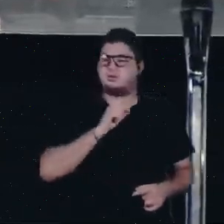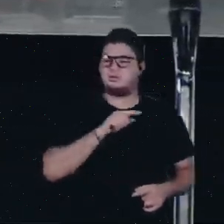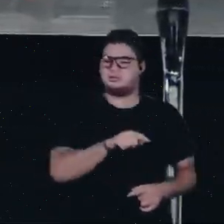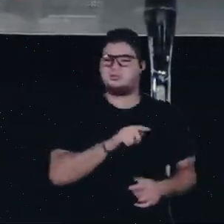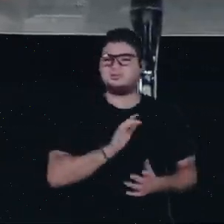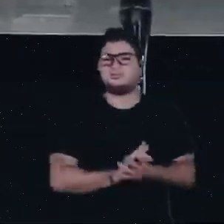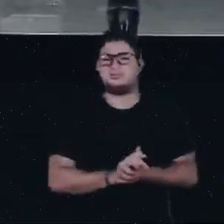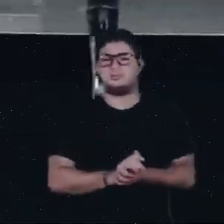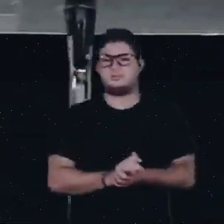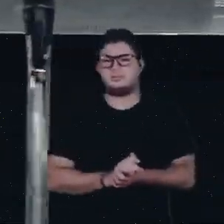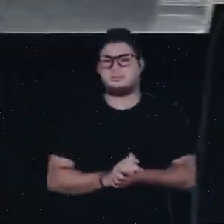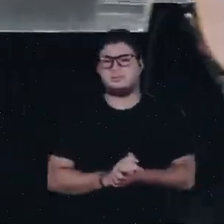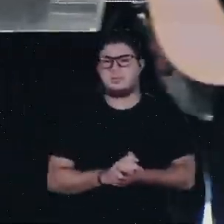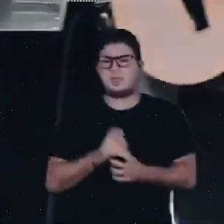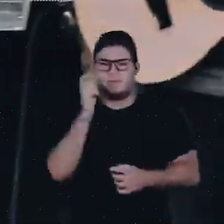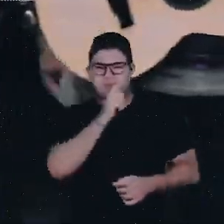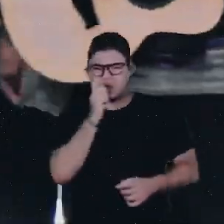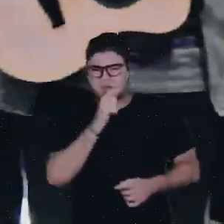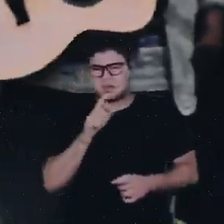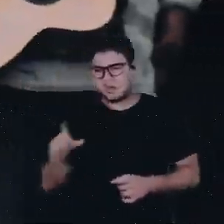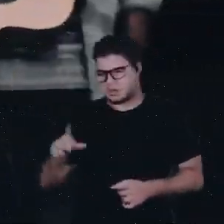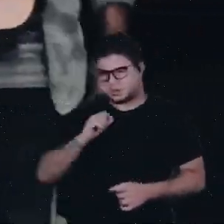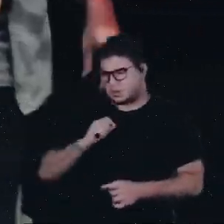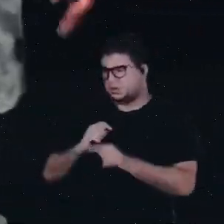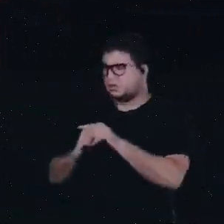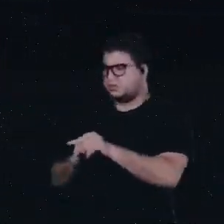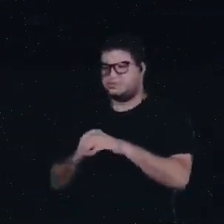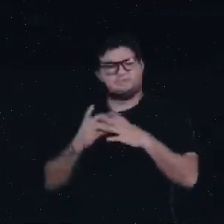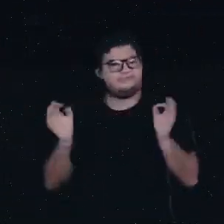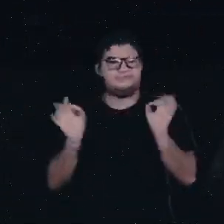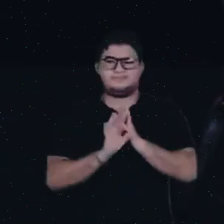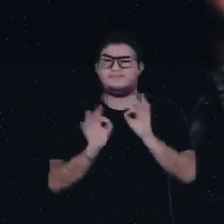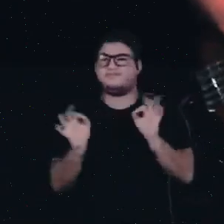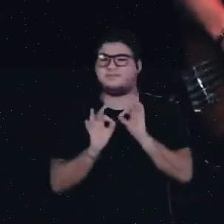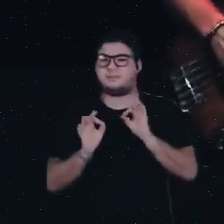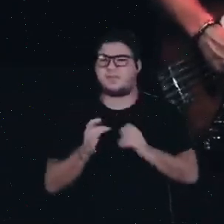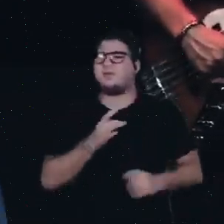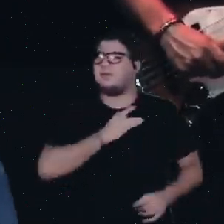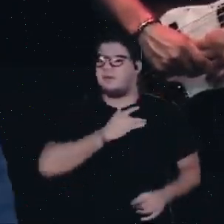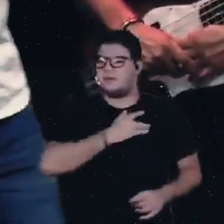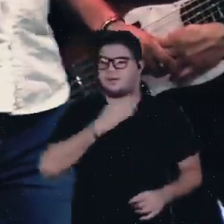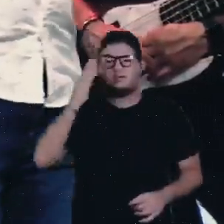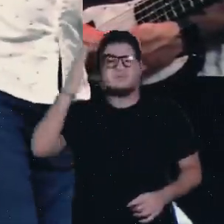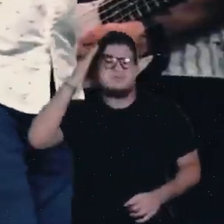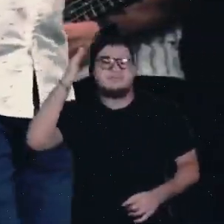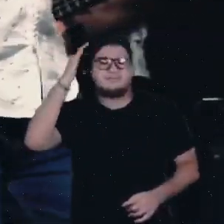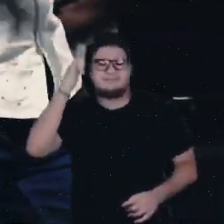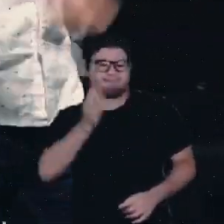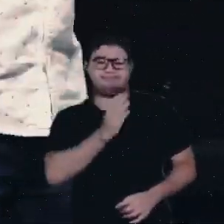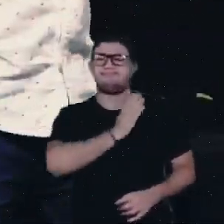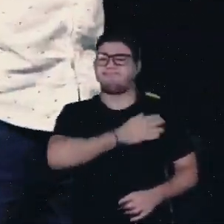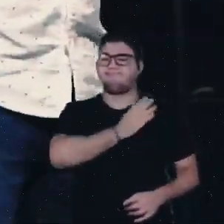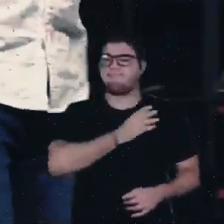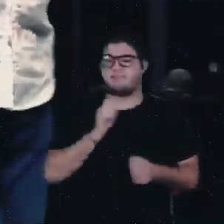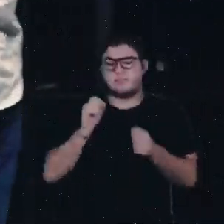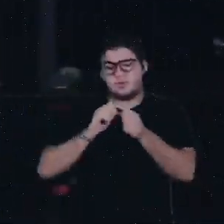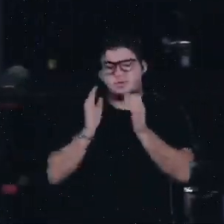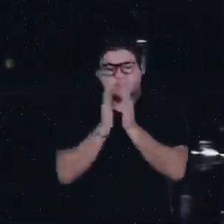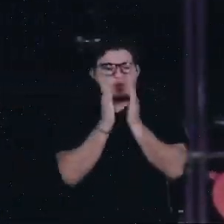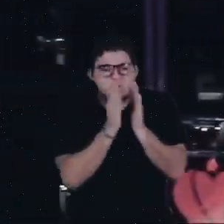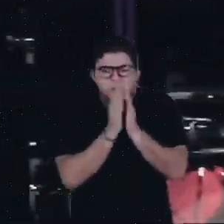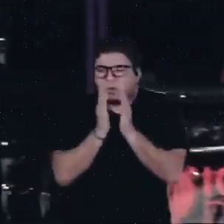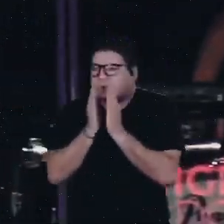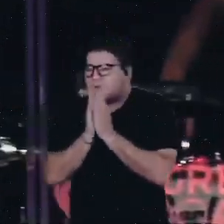não, eu escolheria meu filho. Não, a gente escolheria o outro. Meu Deus, tem misericórdia, o Senhor sabe meu coração. Ia fazer tudo que era oração nessa hora.